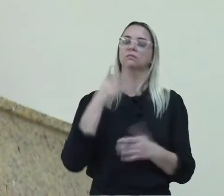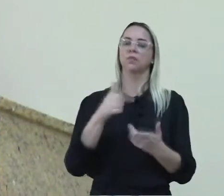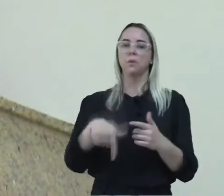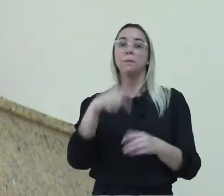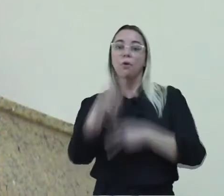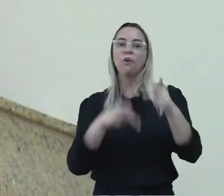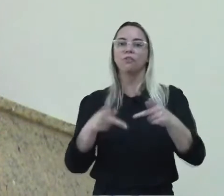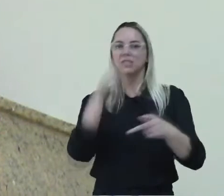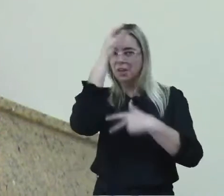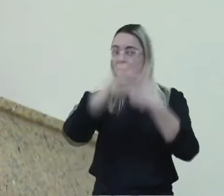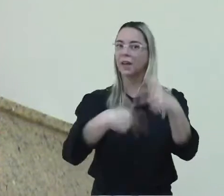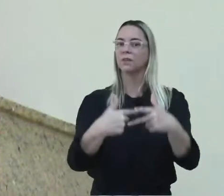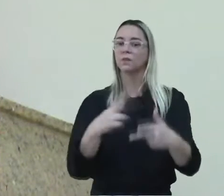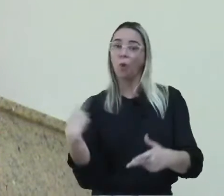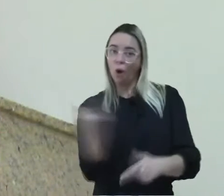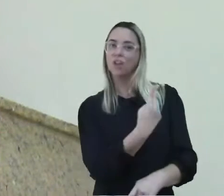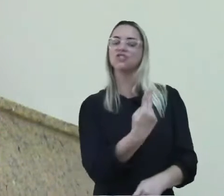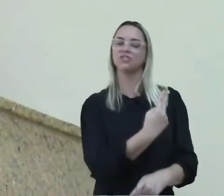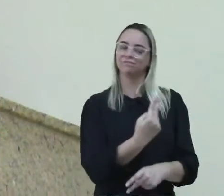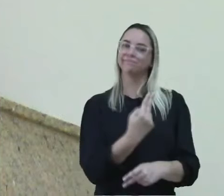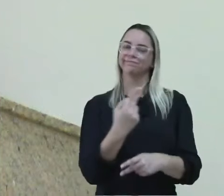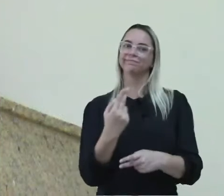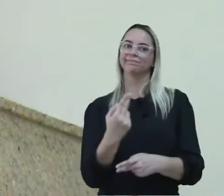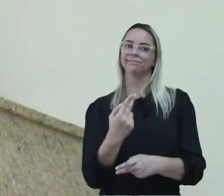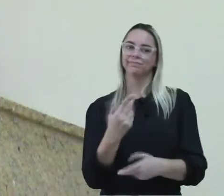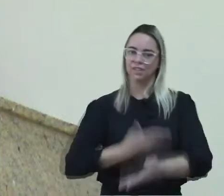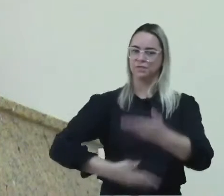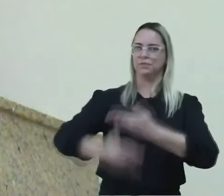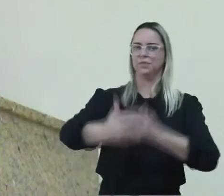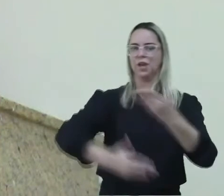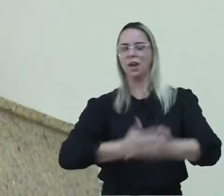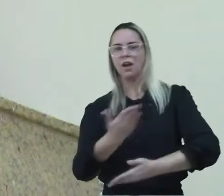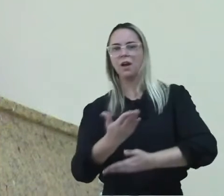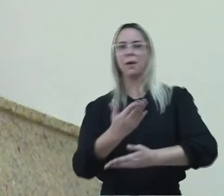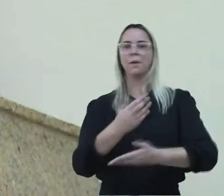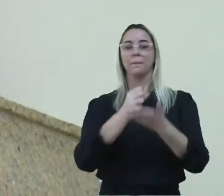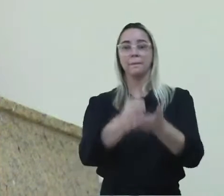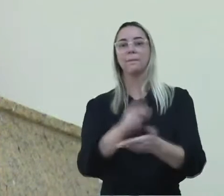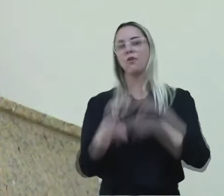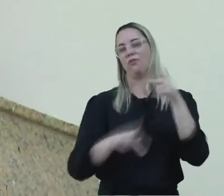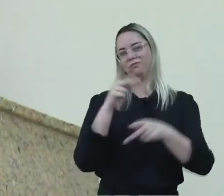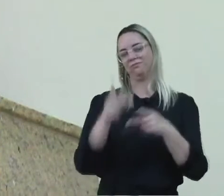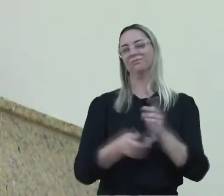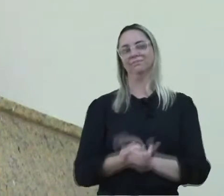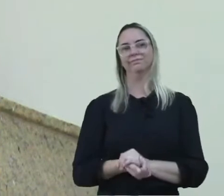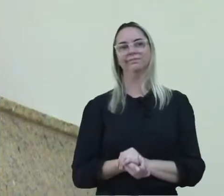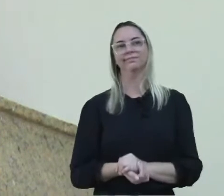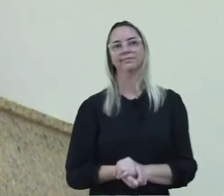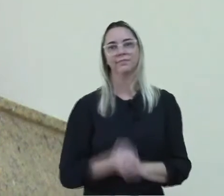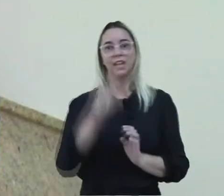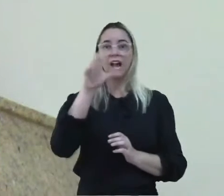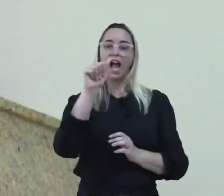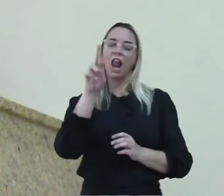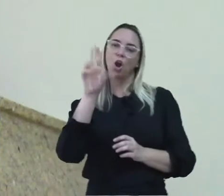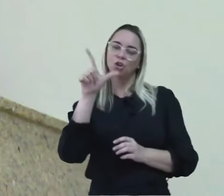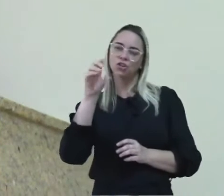Una, que nós iremos fazer muito ainda pelo nosso povo. Né, recentemente, o deputado Carlos Veras